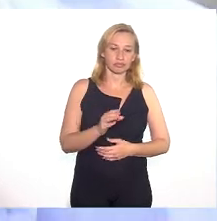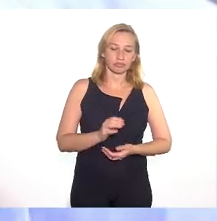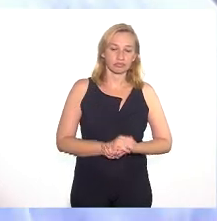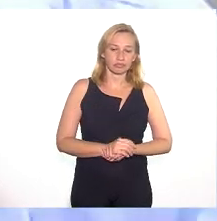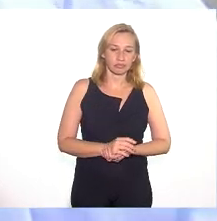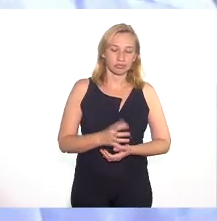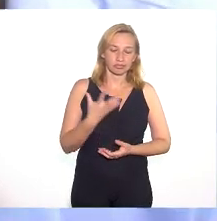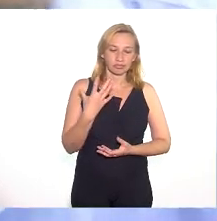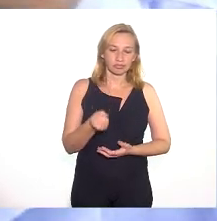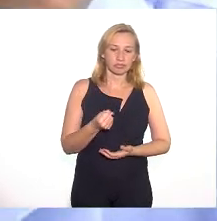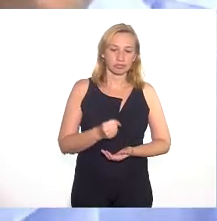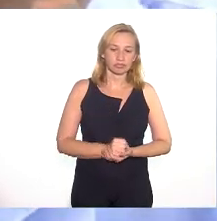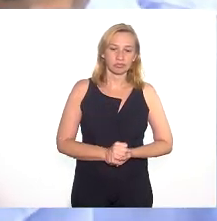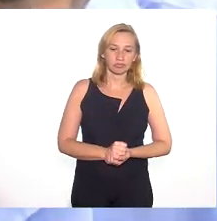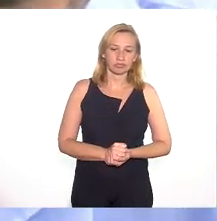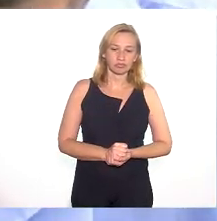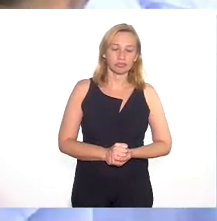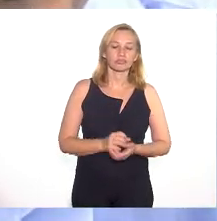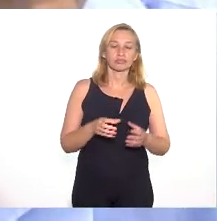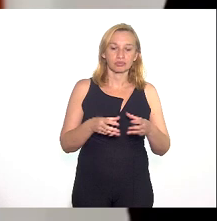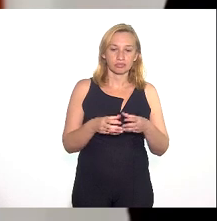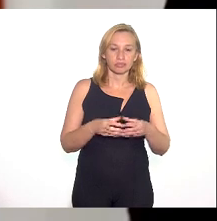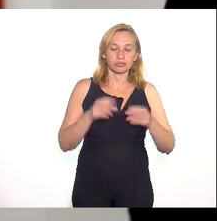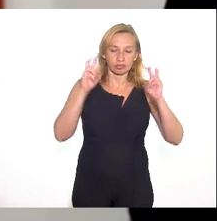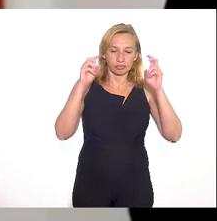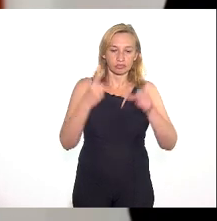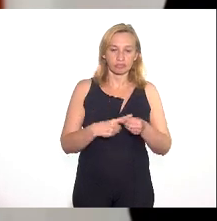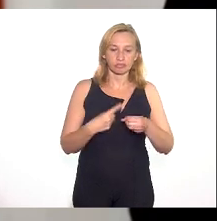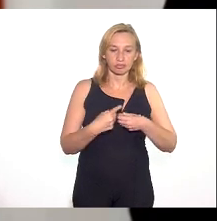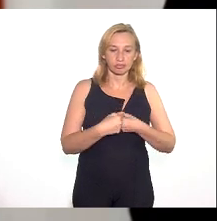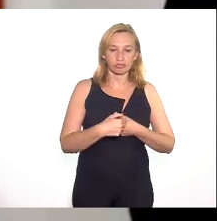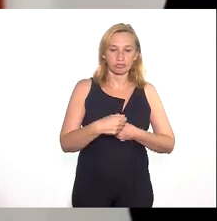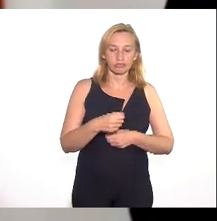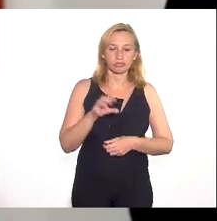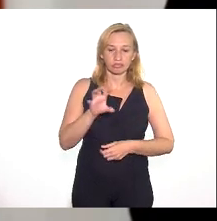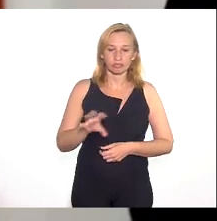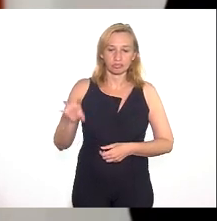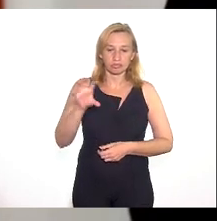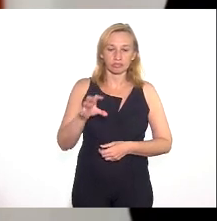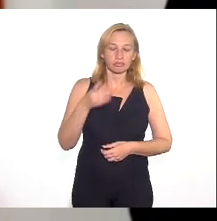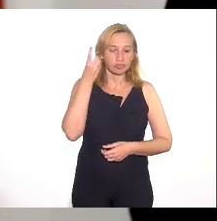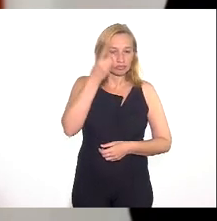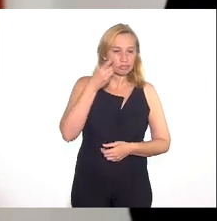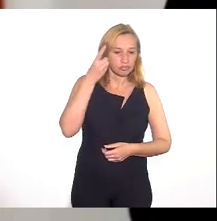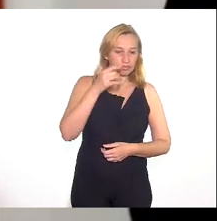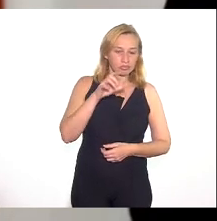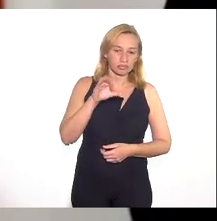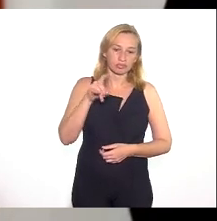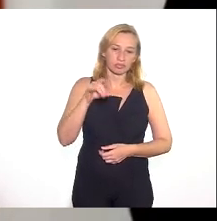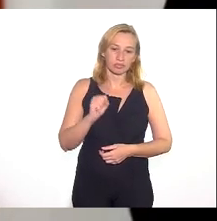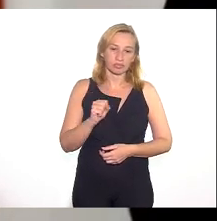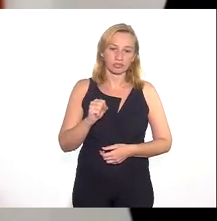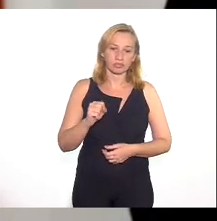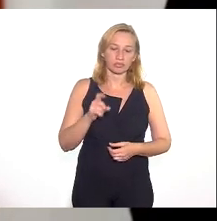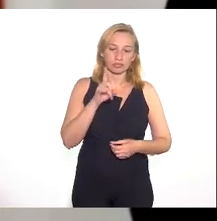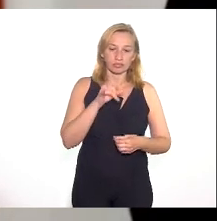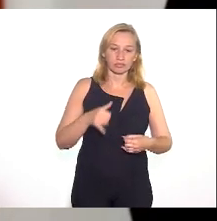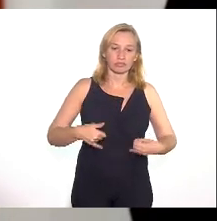Parecer favorável. Pela Comissão de Assuntos Municipais e Desenvolvimento Regional, deputado Carlos Macedo, aniversariante do dia.